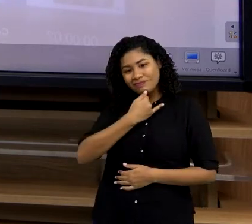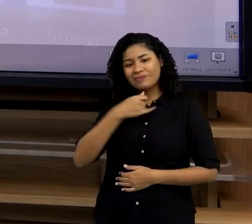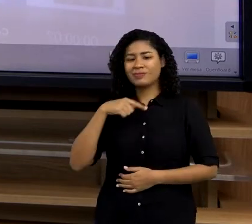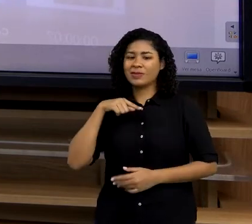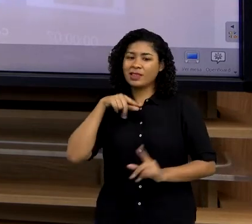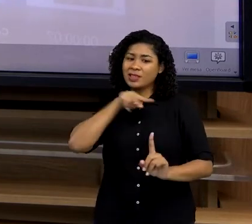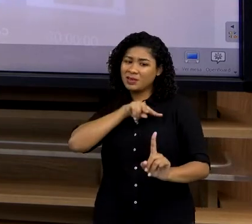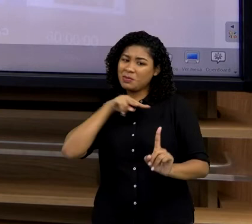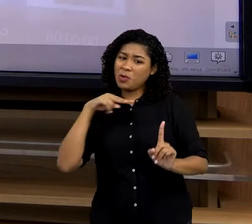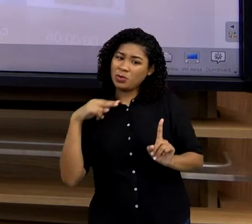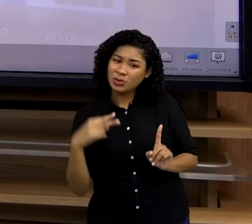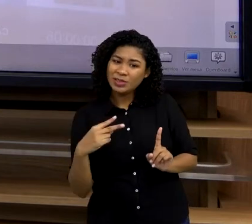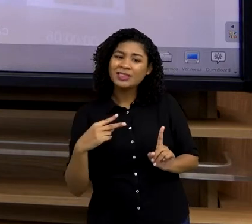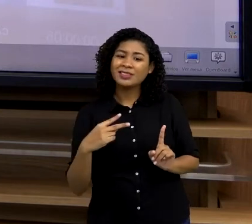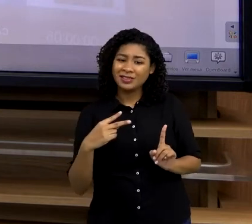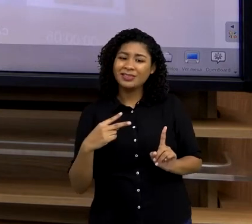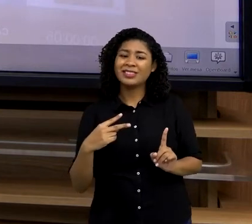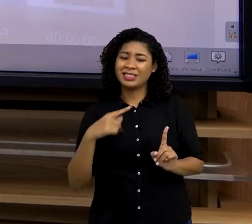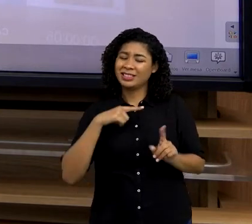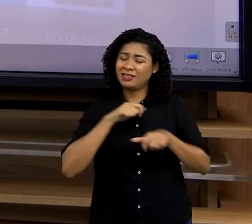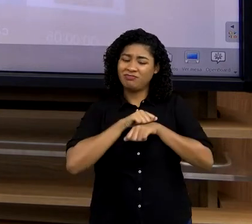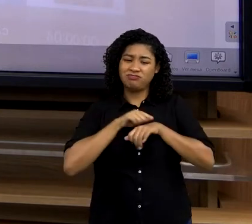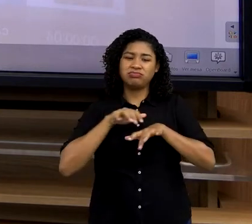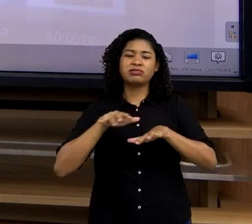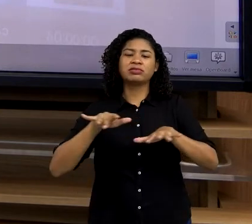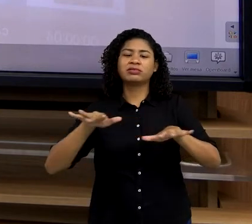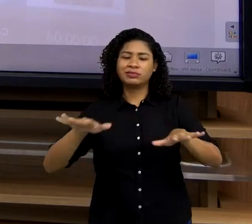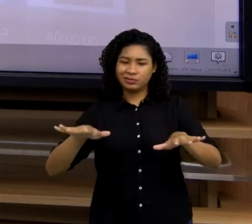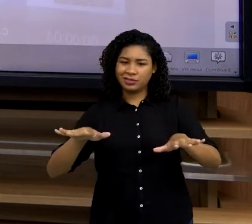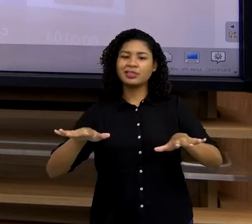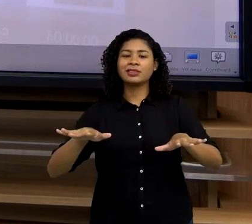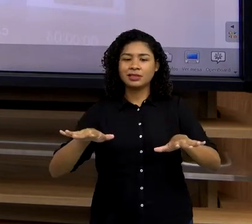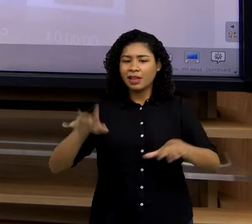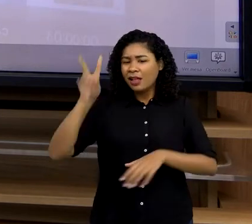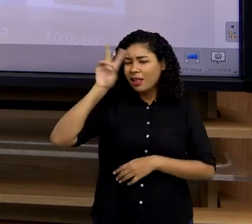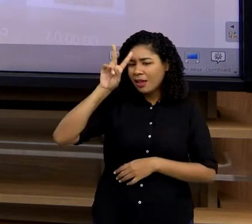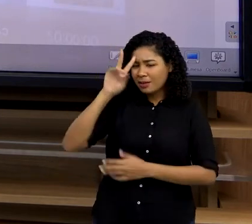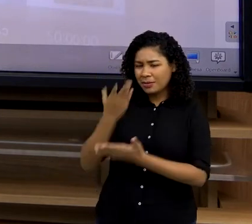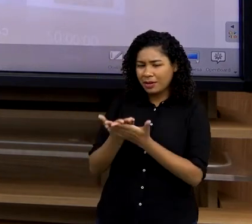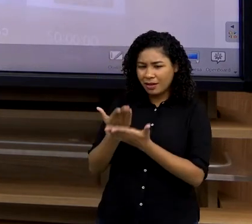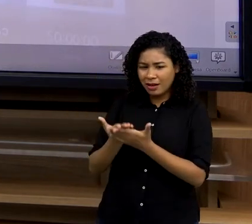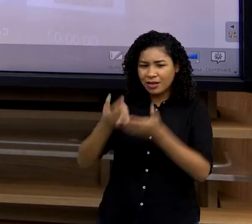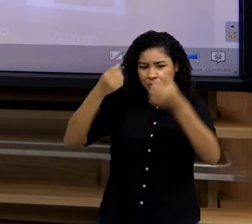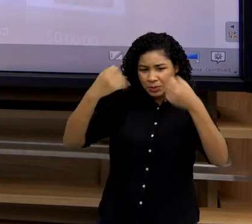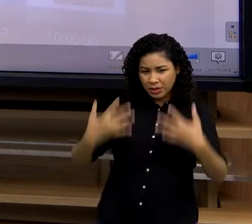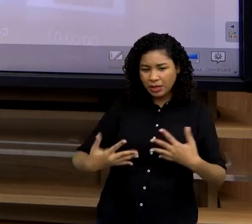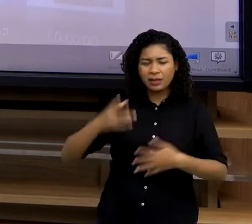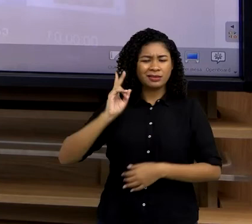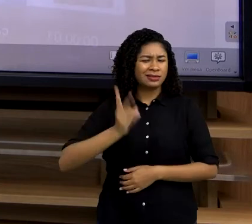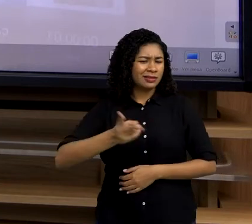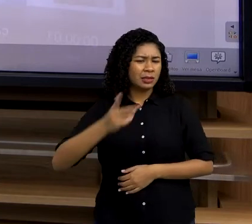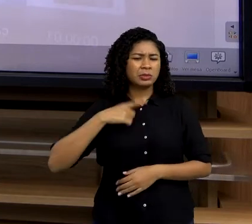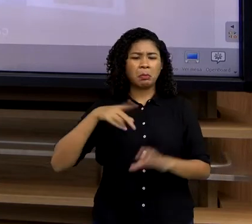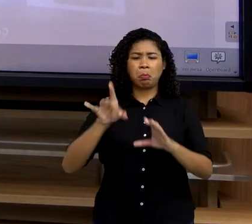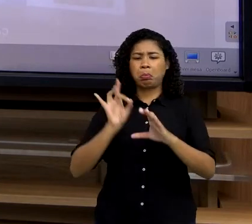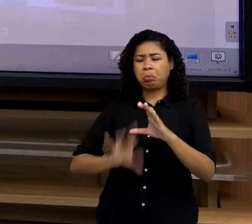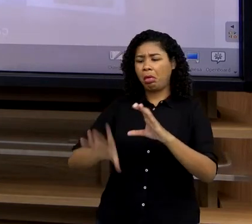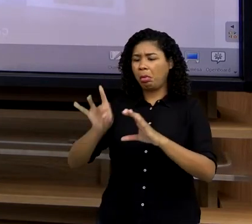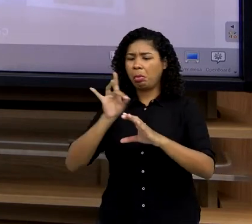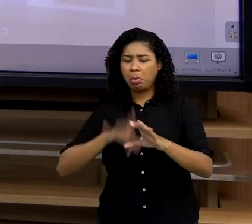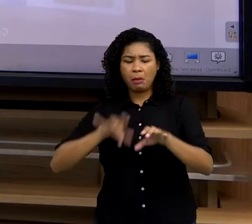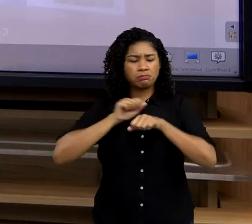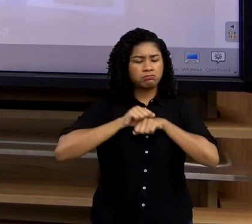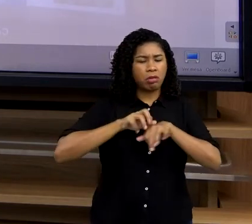das outras opções, elas são muito compartilhadas, né? Aquilo que a gente falou na aula, né? A gente que compartilha essas